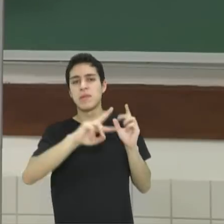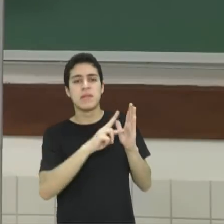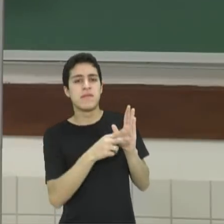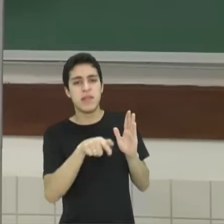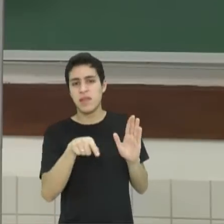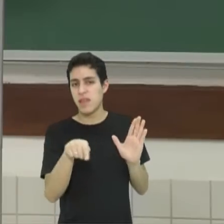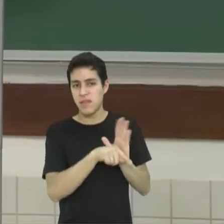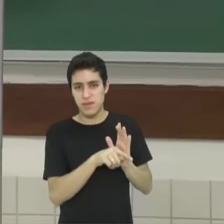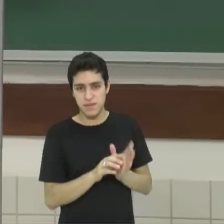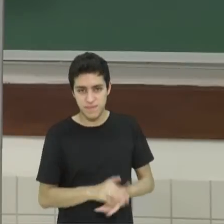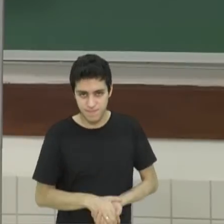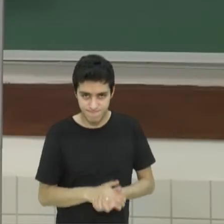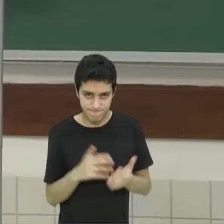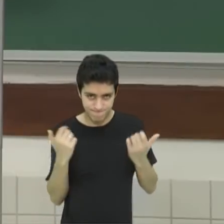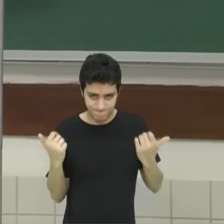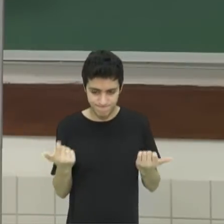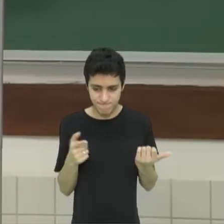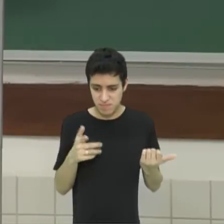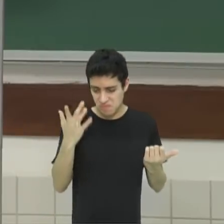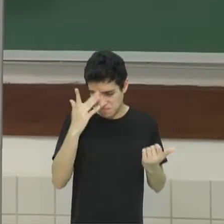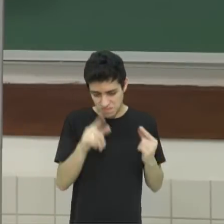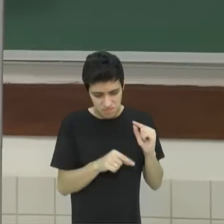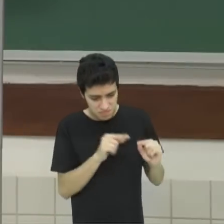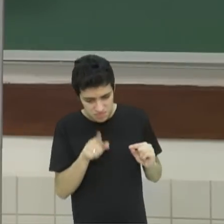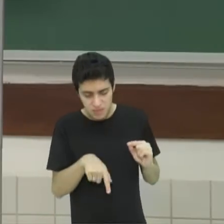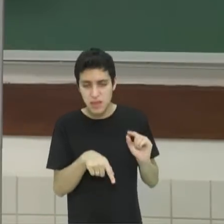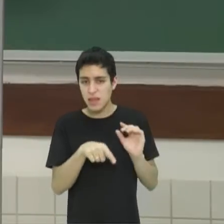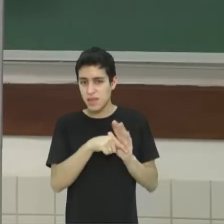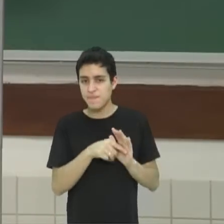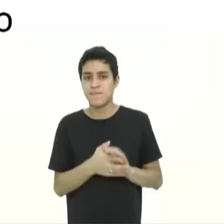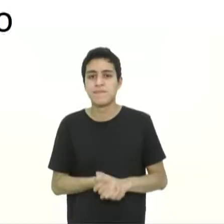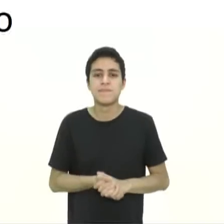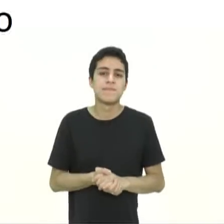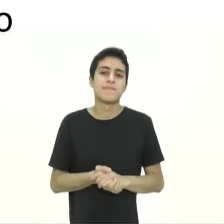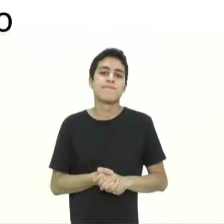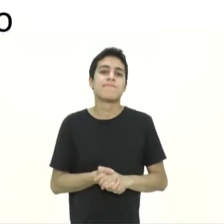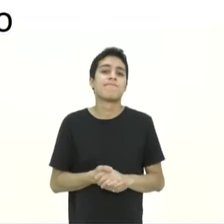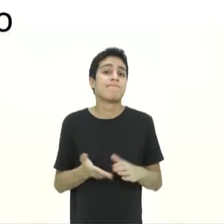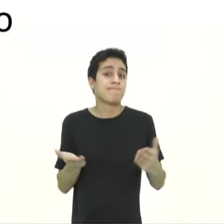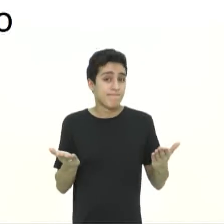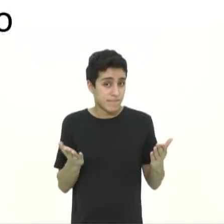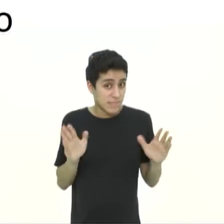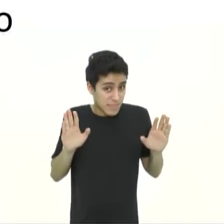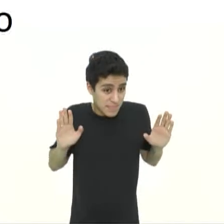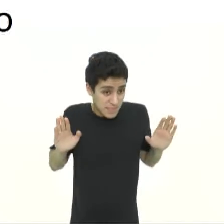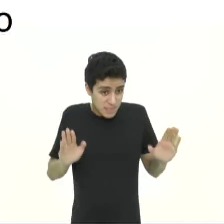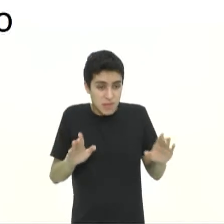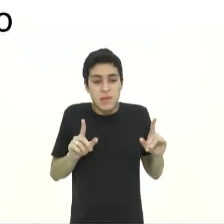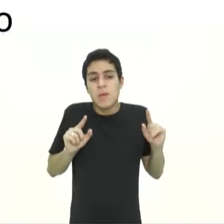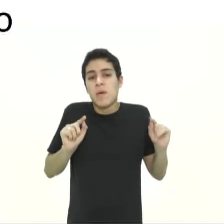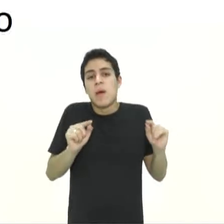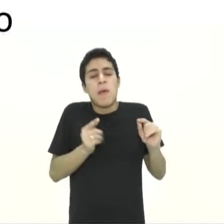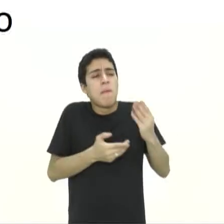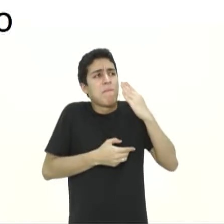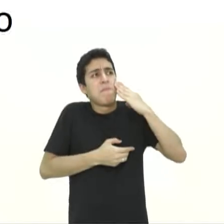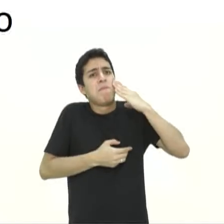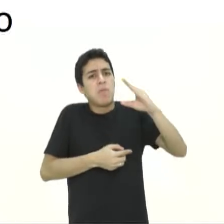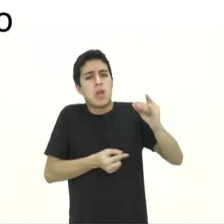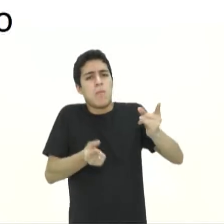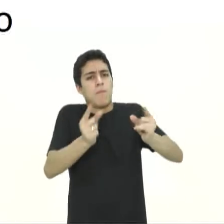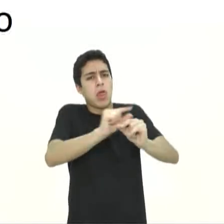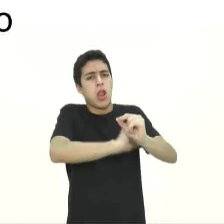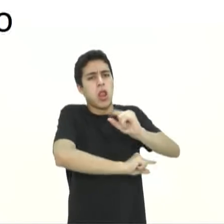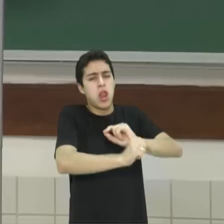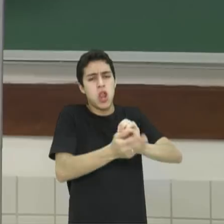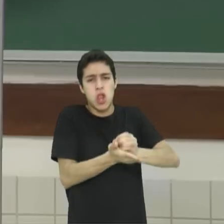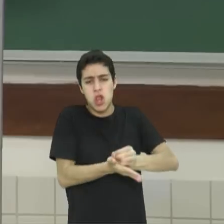Negativo. Ok? Não saber o que é negativo. E aí nós temos, mas que aos bilhões ajudam a